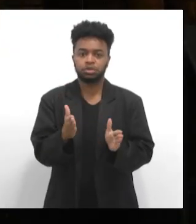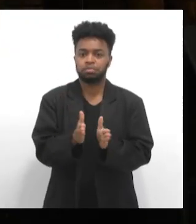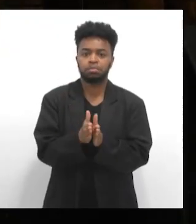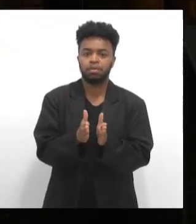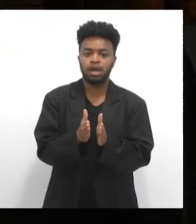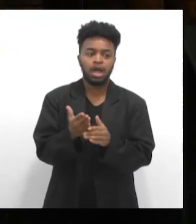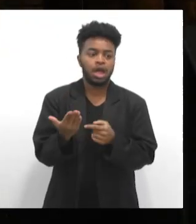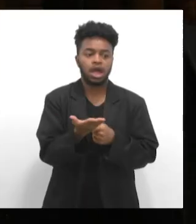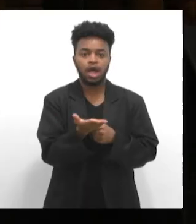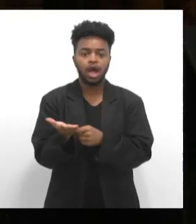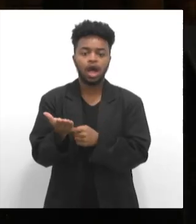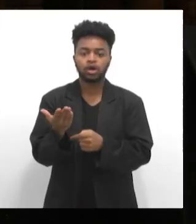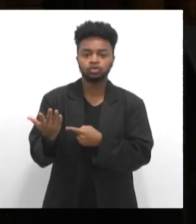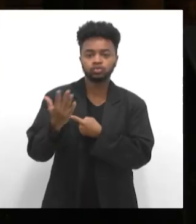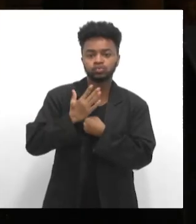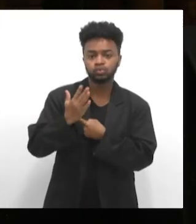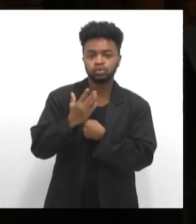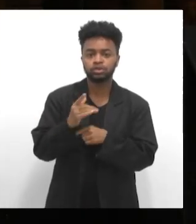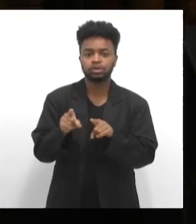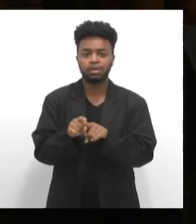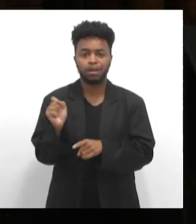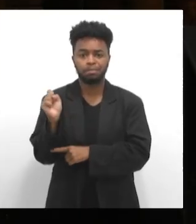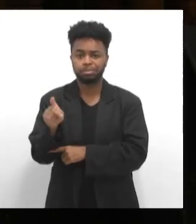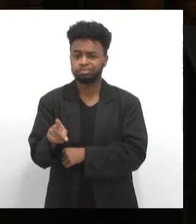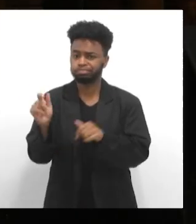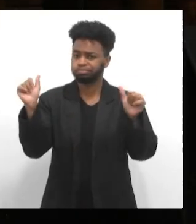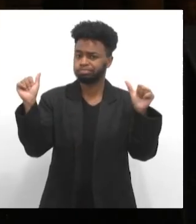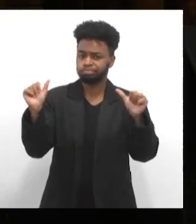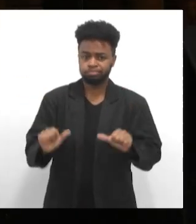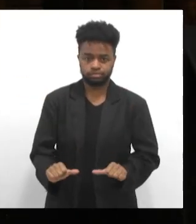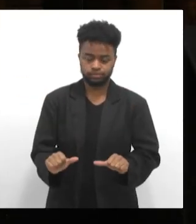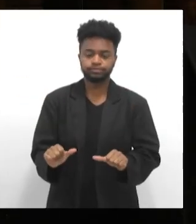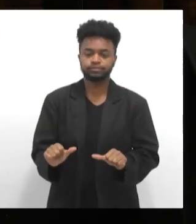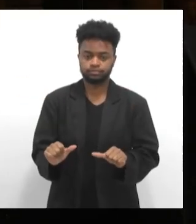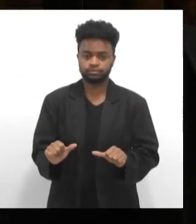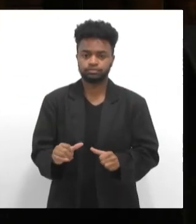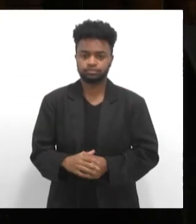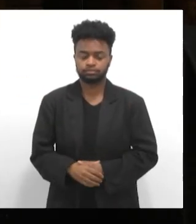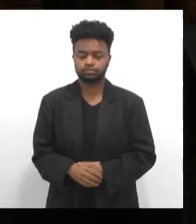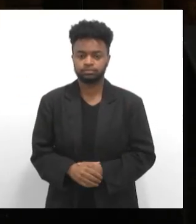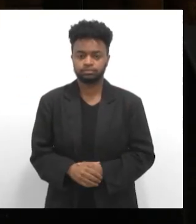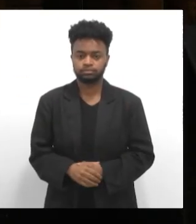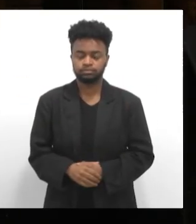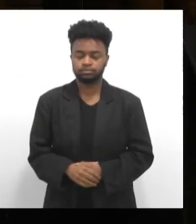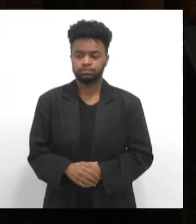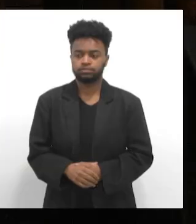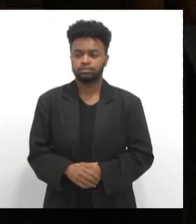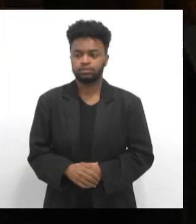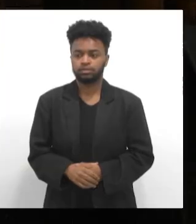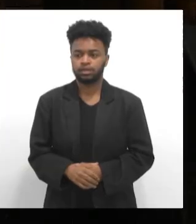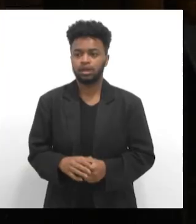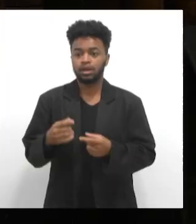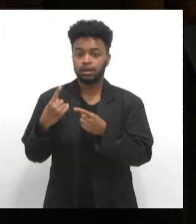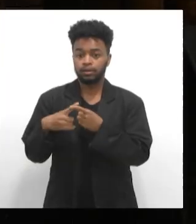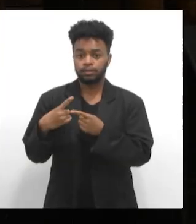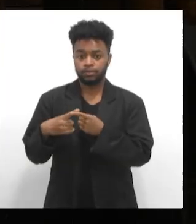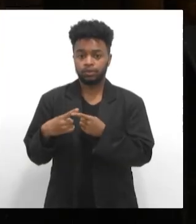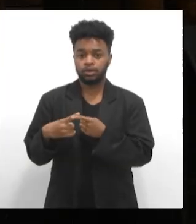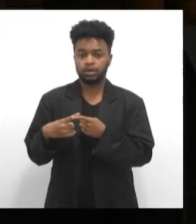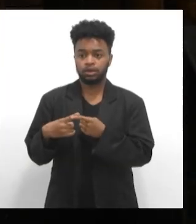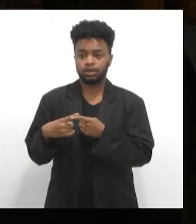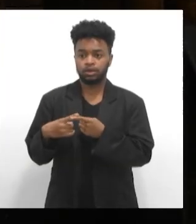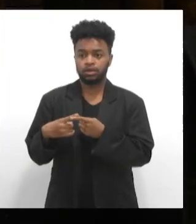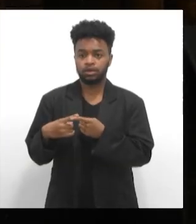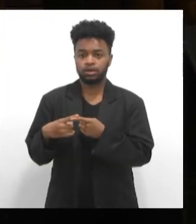os aposentados e pensionistas em pior situação que todos, né, pelas suas mazelas